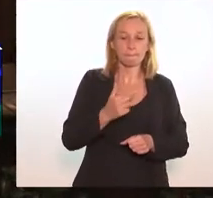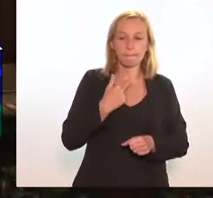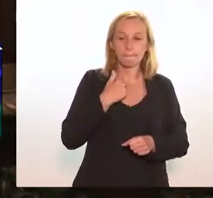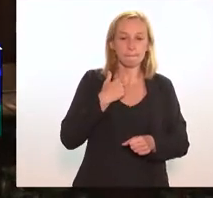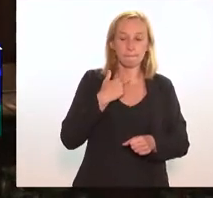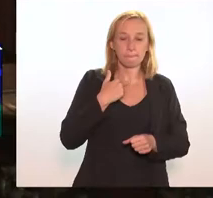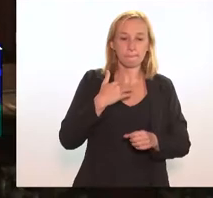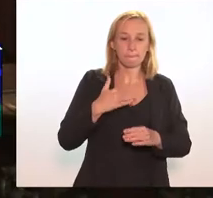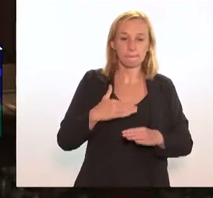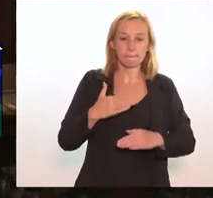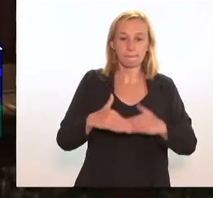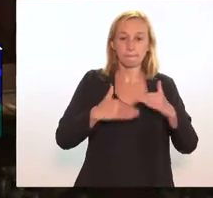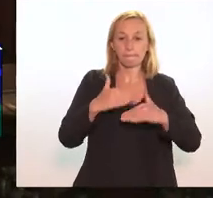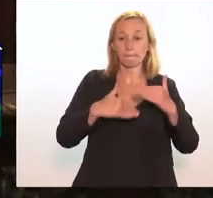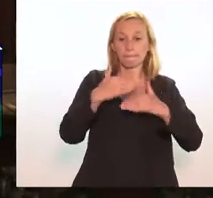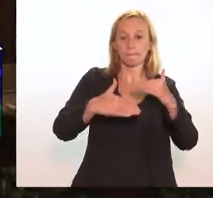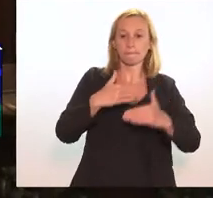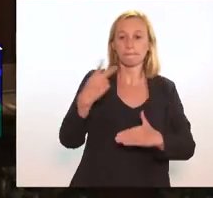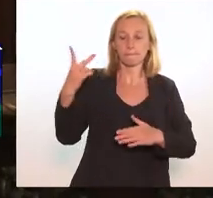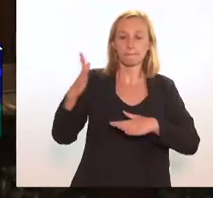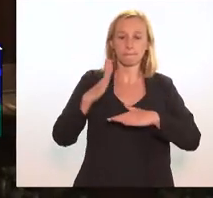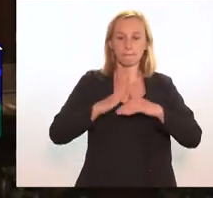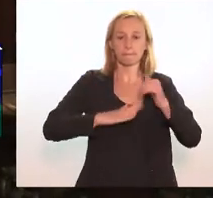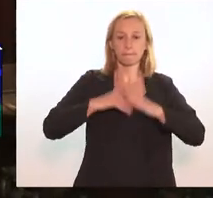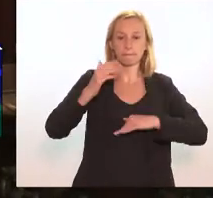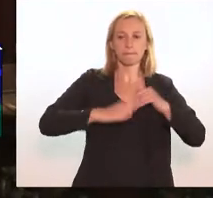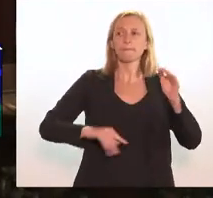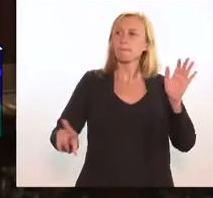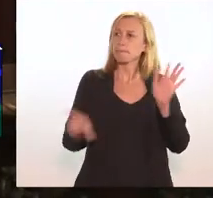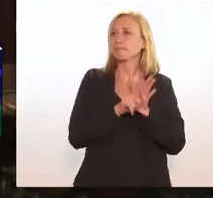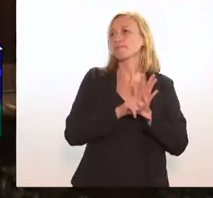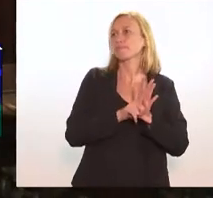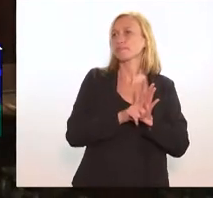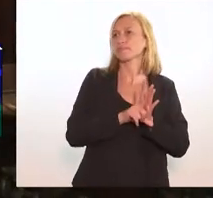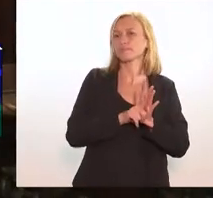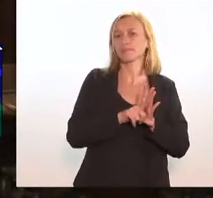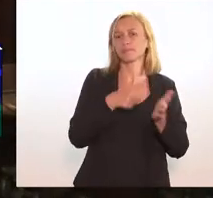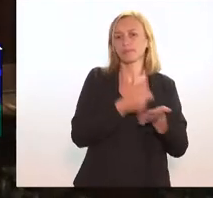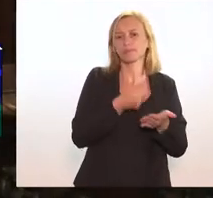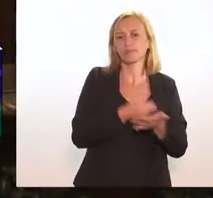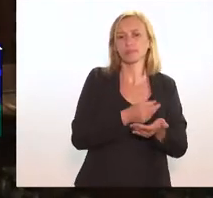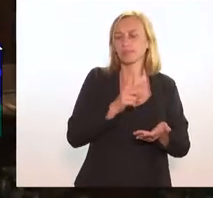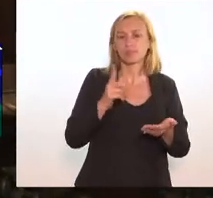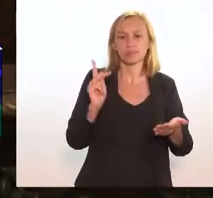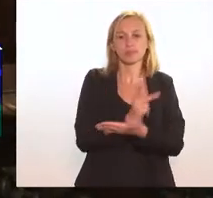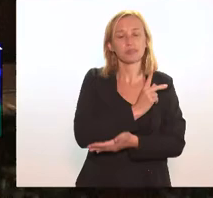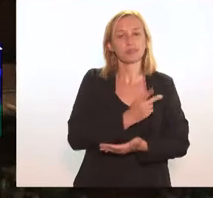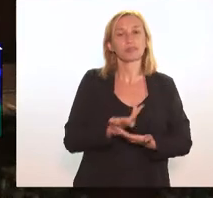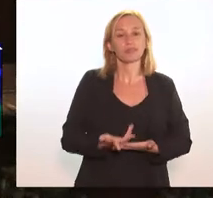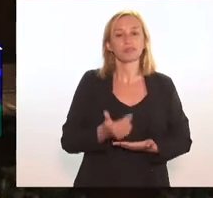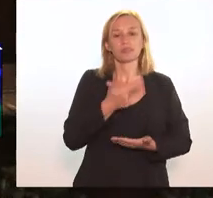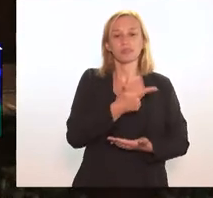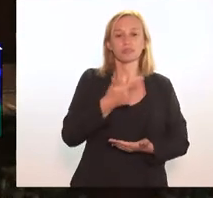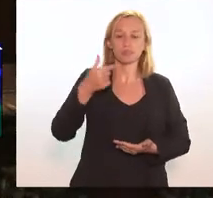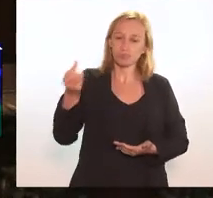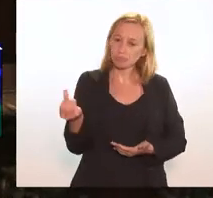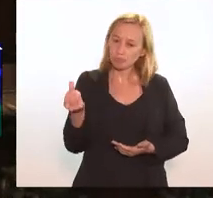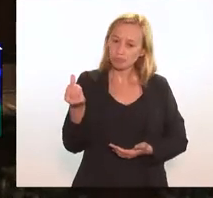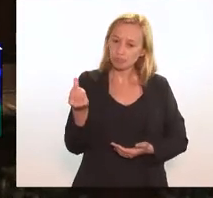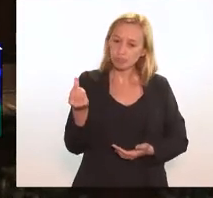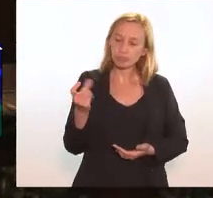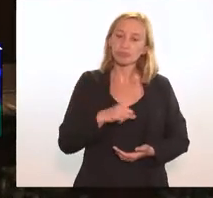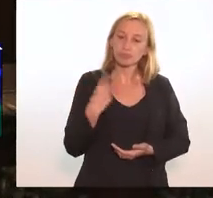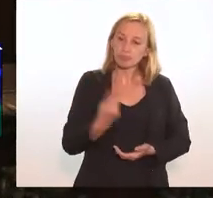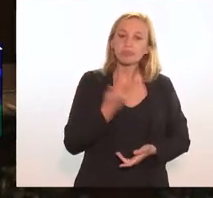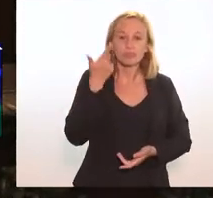não podem avançar na sua carreira. Então, a carreira existe por lei, mas ela não acontece, é letra morta da lei. Em 2016,